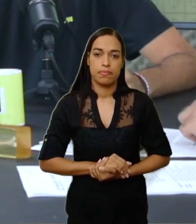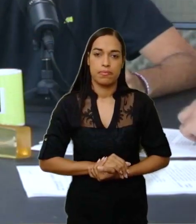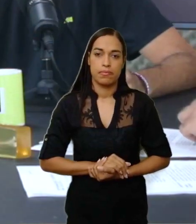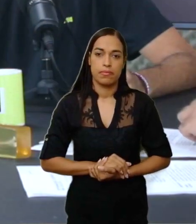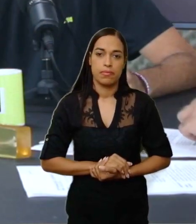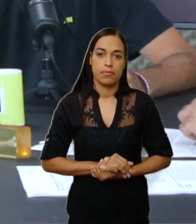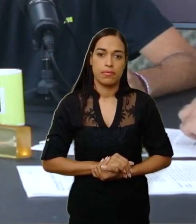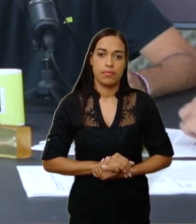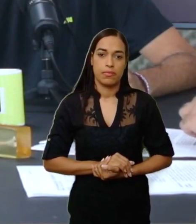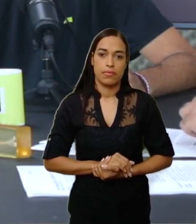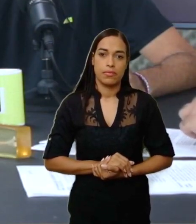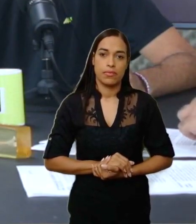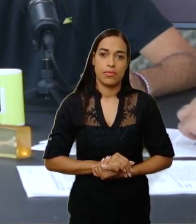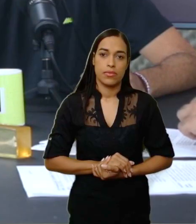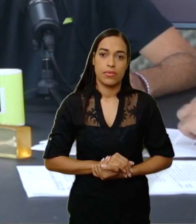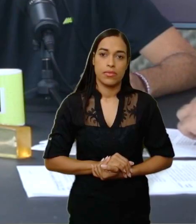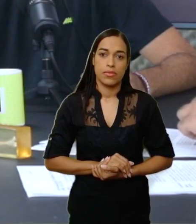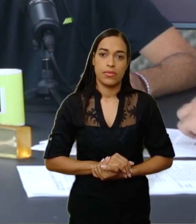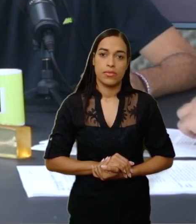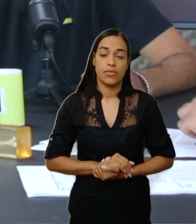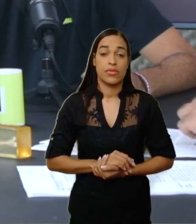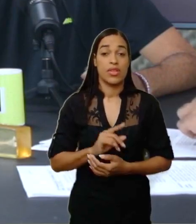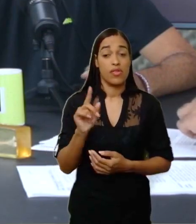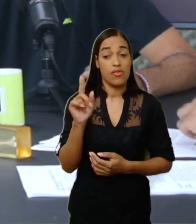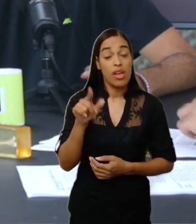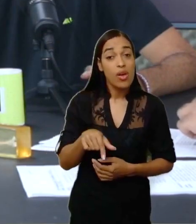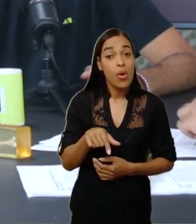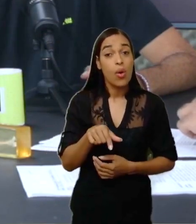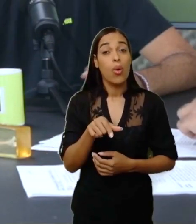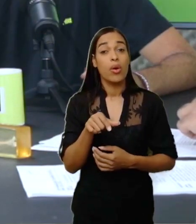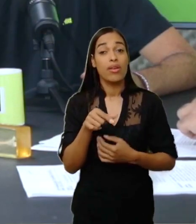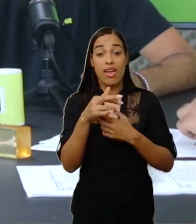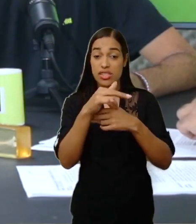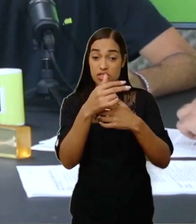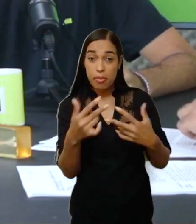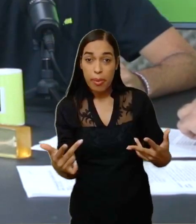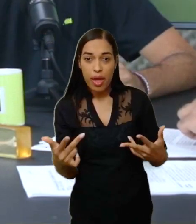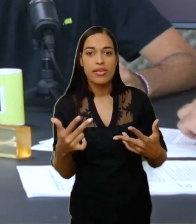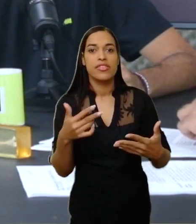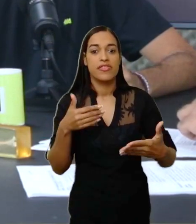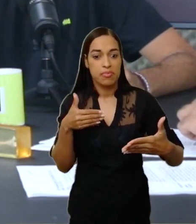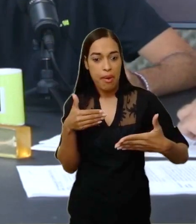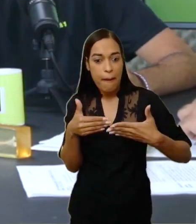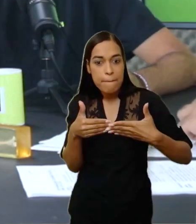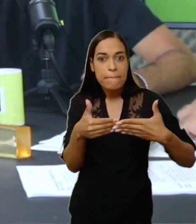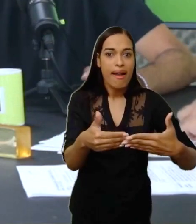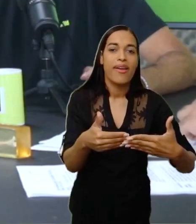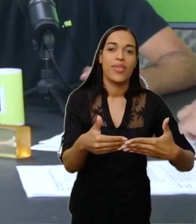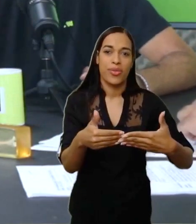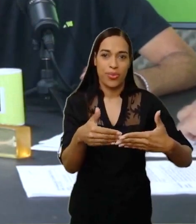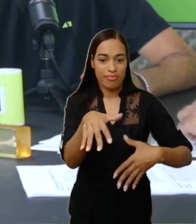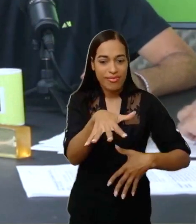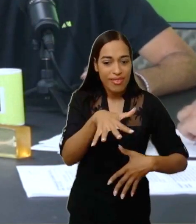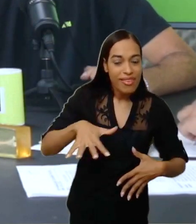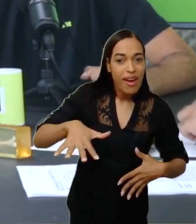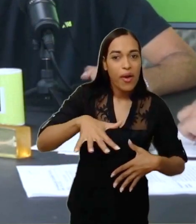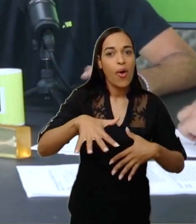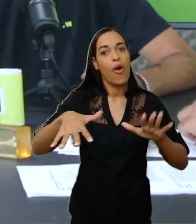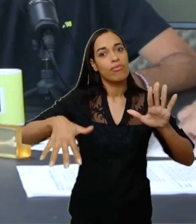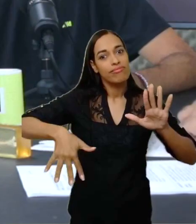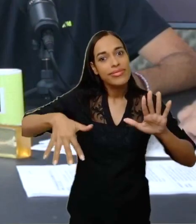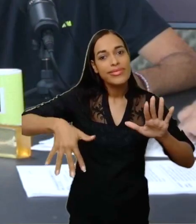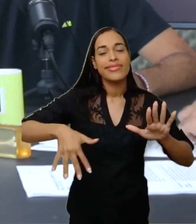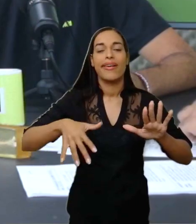da ação antrópica fizeram com que esses tubarões eles viessem mais para perto da costa e cause, né,